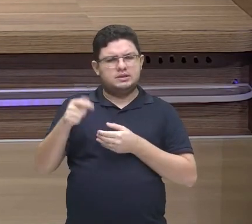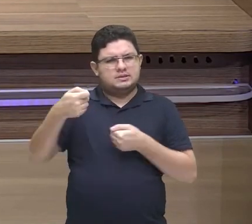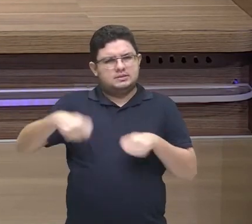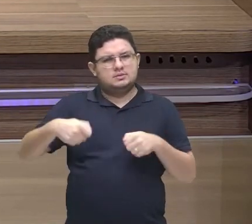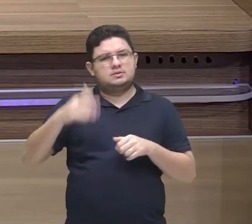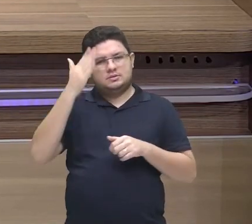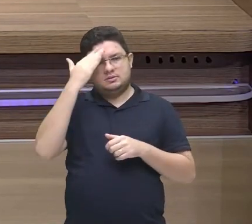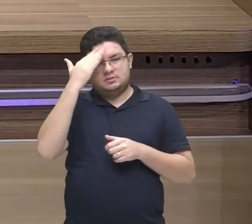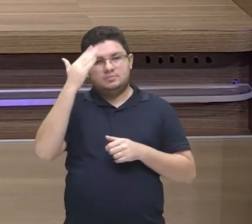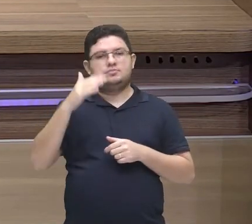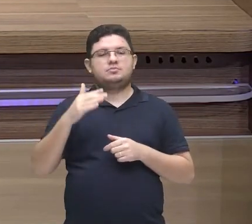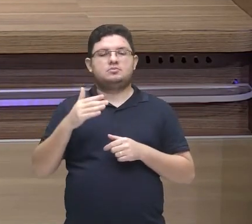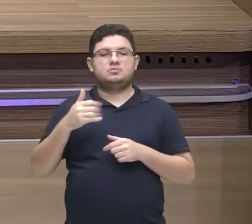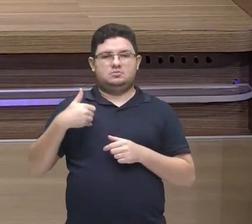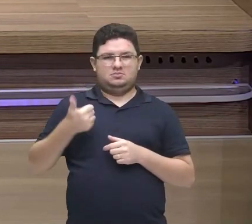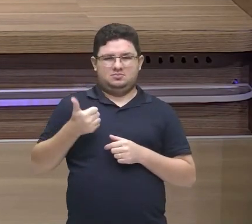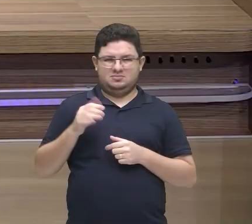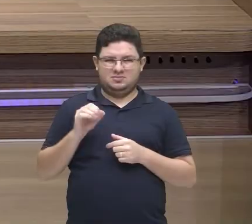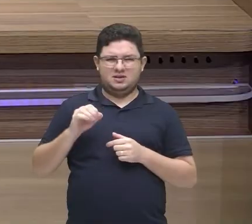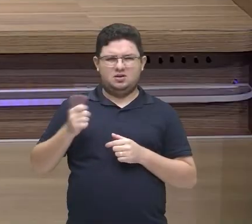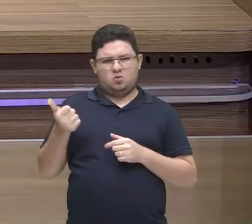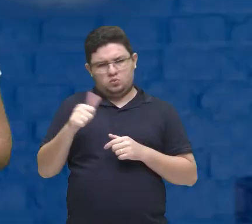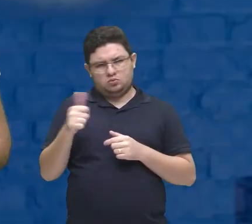hoje existe um estímulo extra muito forte.